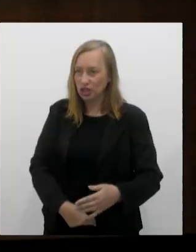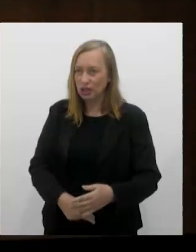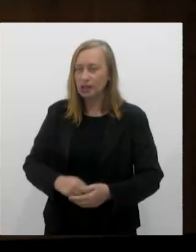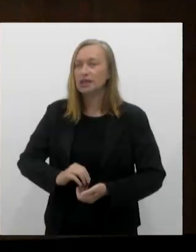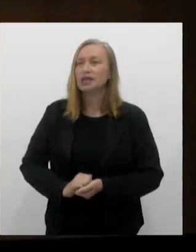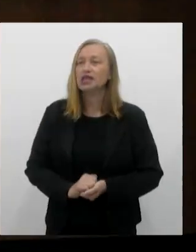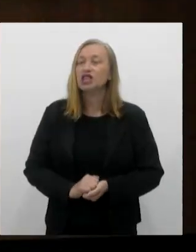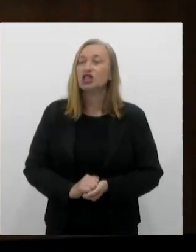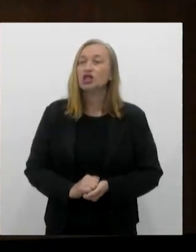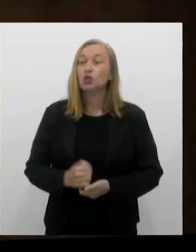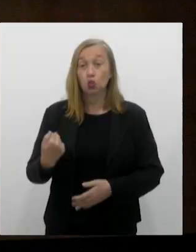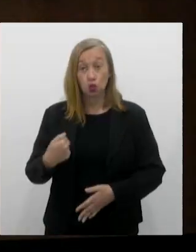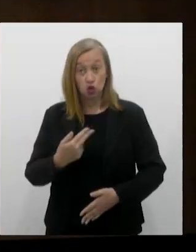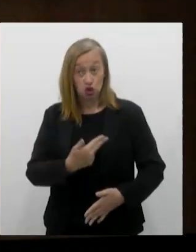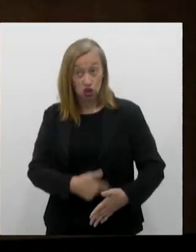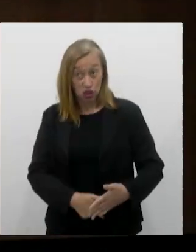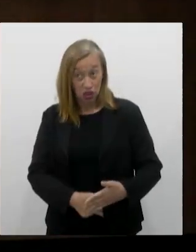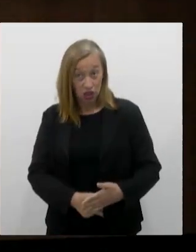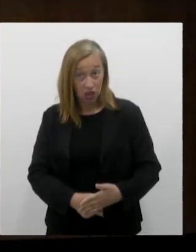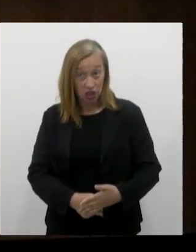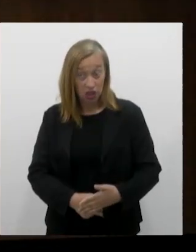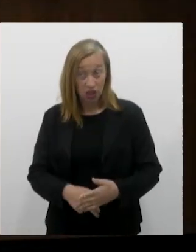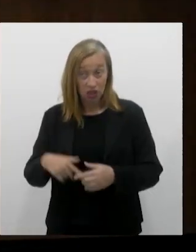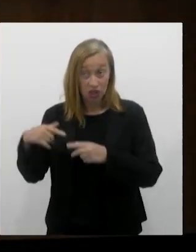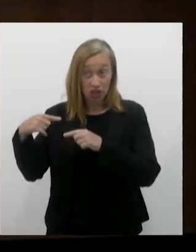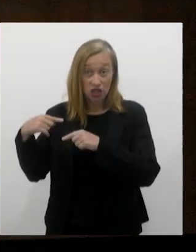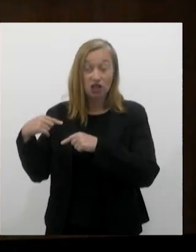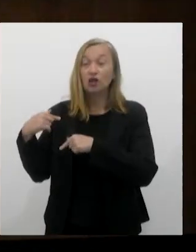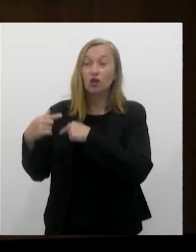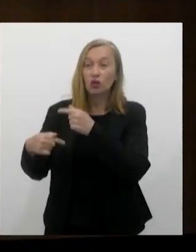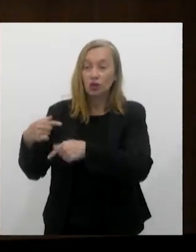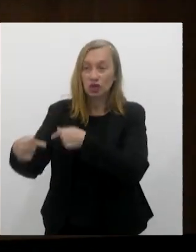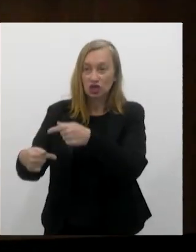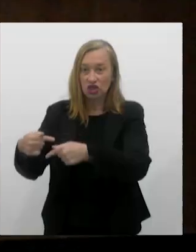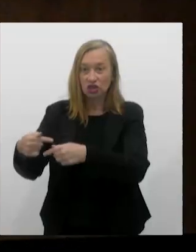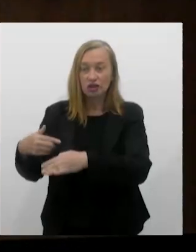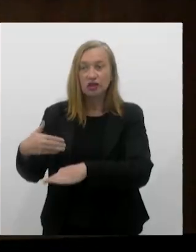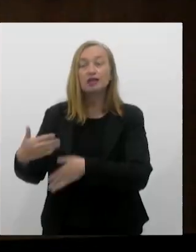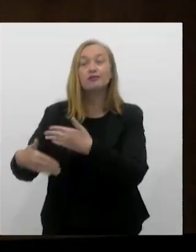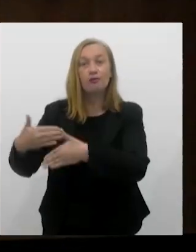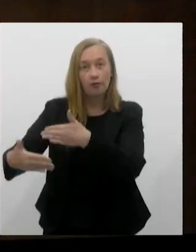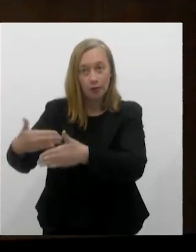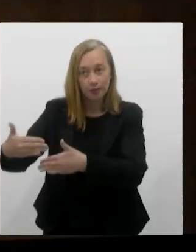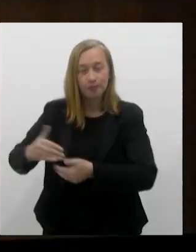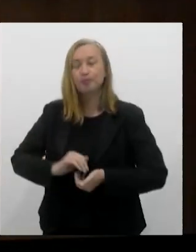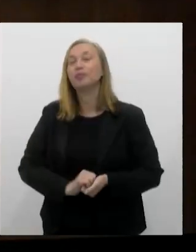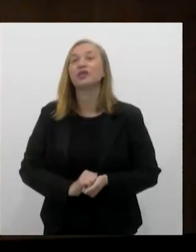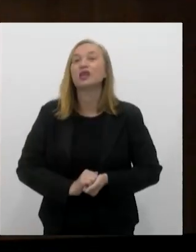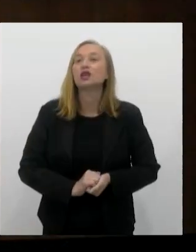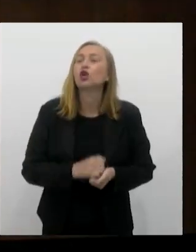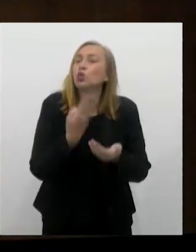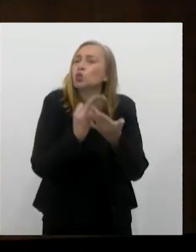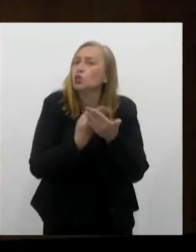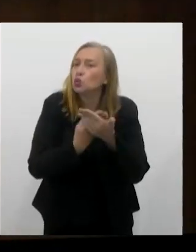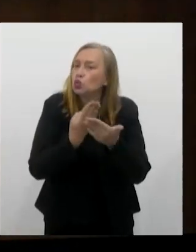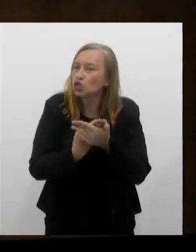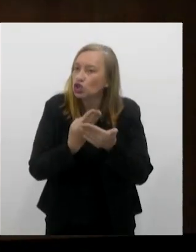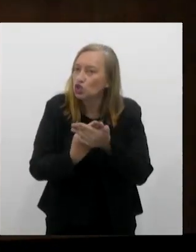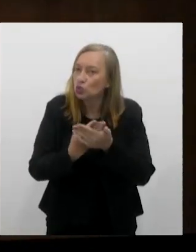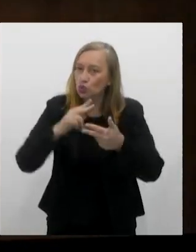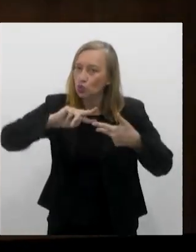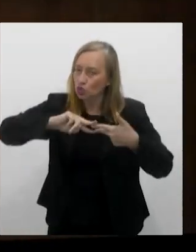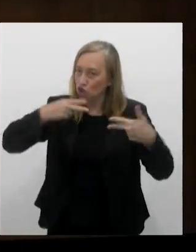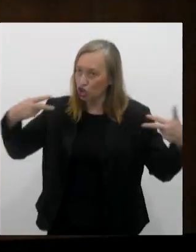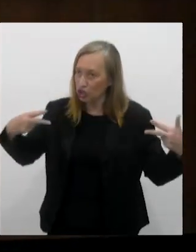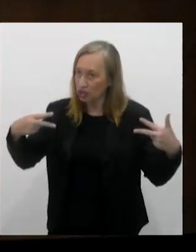Isto é, o chinês tinha origem na China e na China se desenvolveu. Com os estudos genéticos,